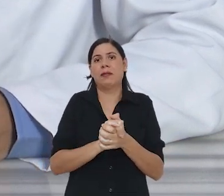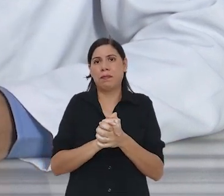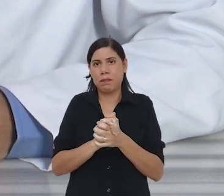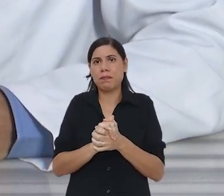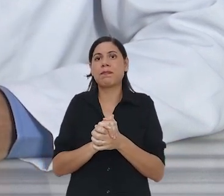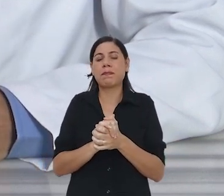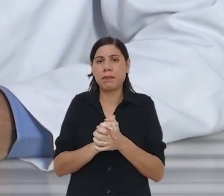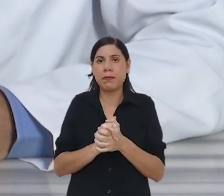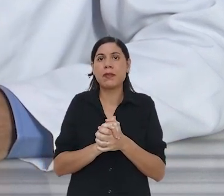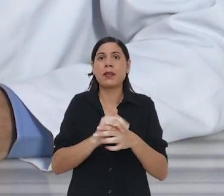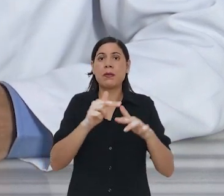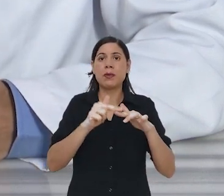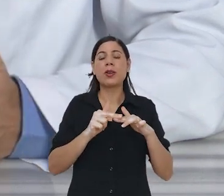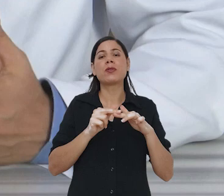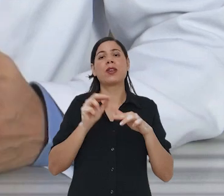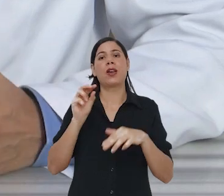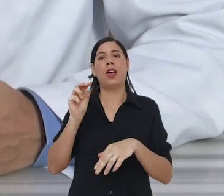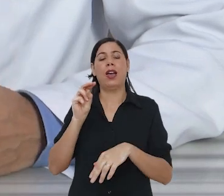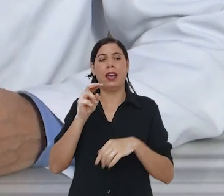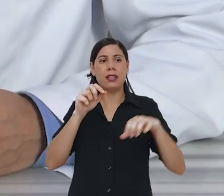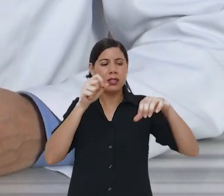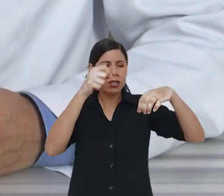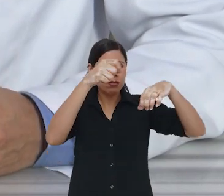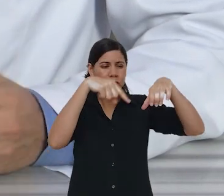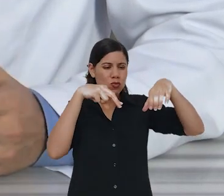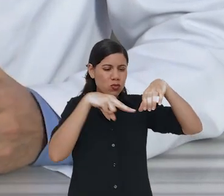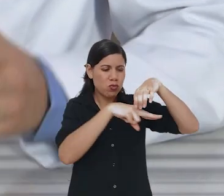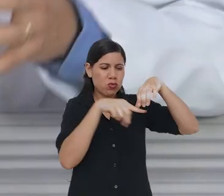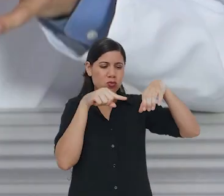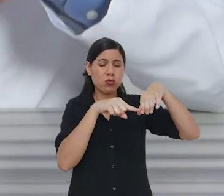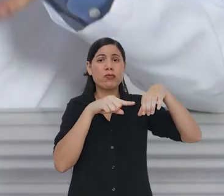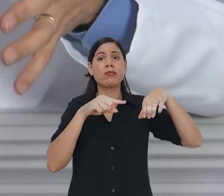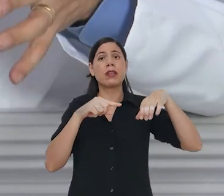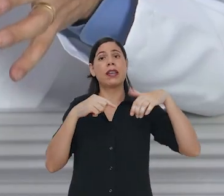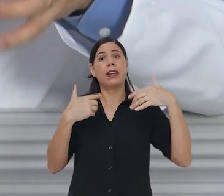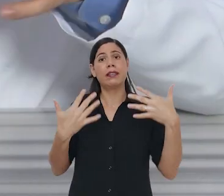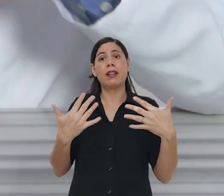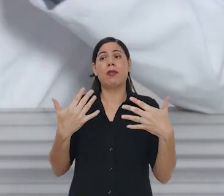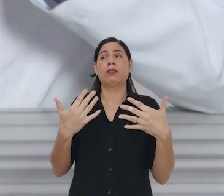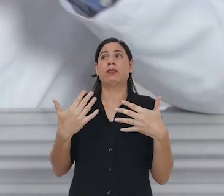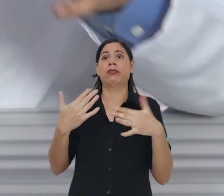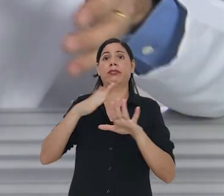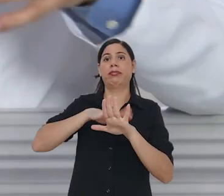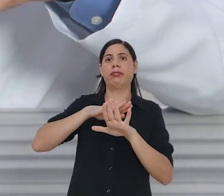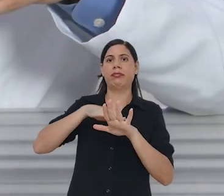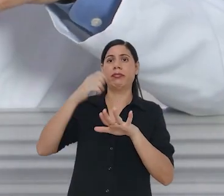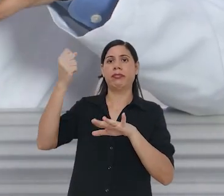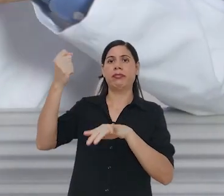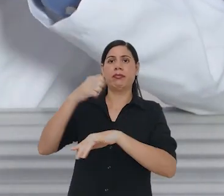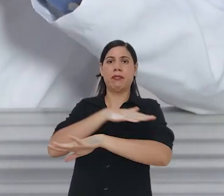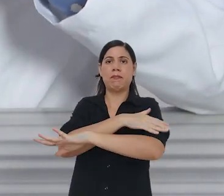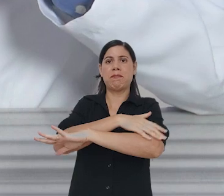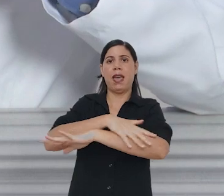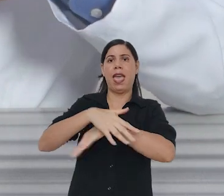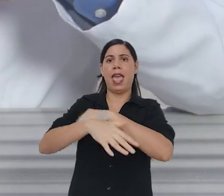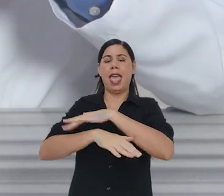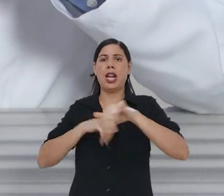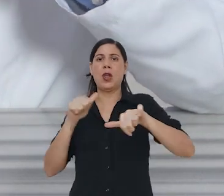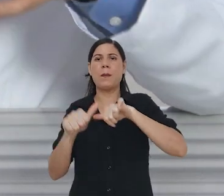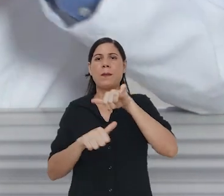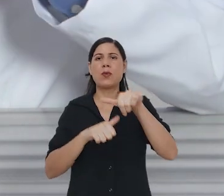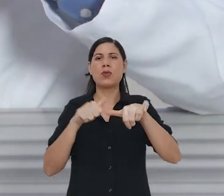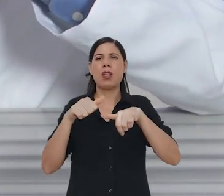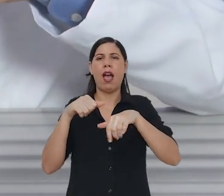ou seja, vai ter mais casos de câncer por causa do uso dessa radiação. Ou seja, é um mecanismo que, com o pretexto de bronzear a